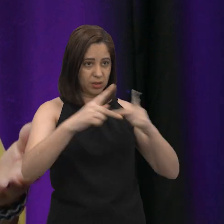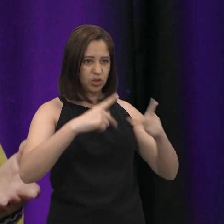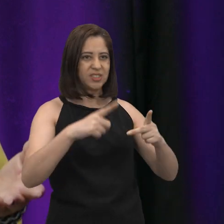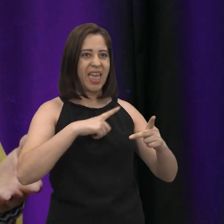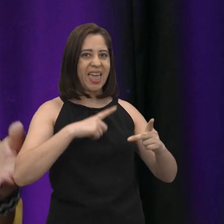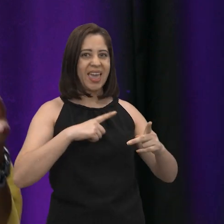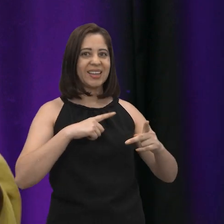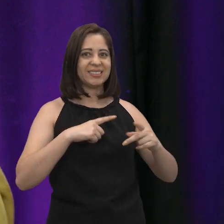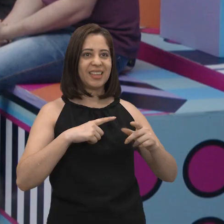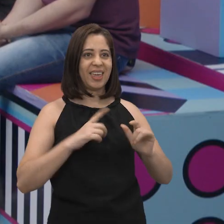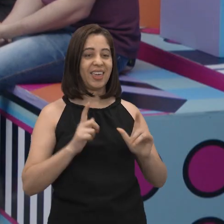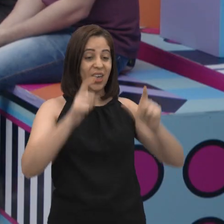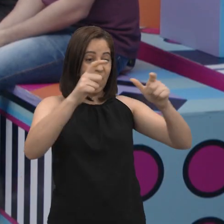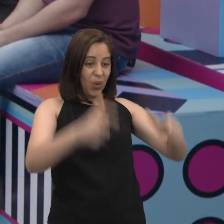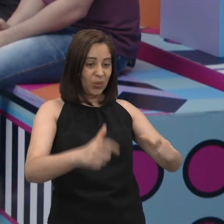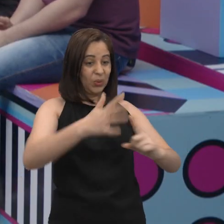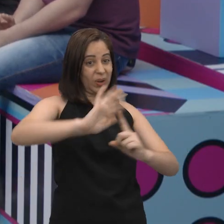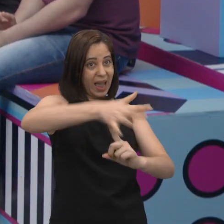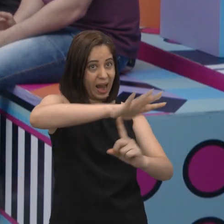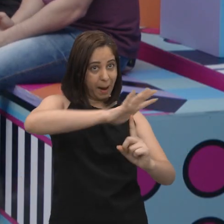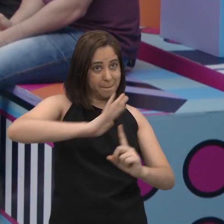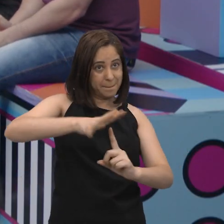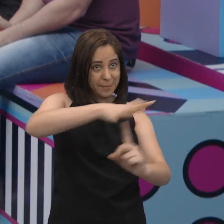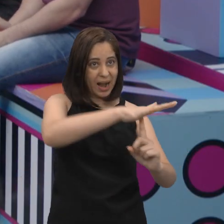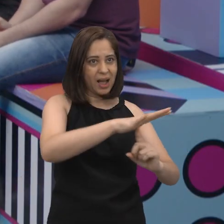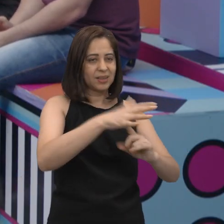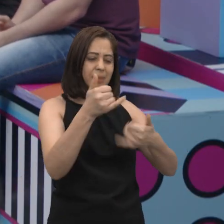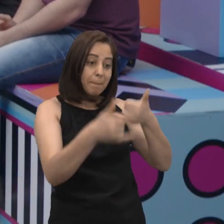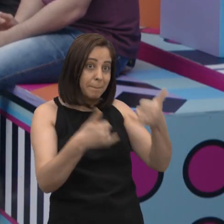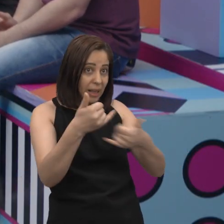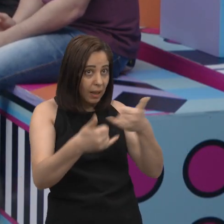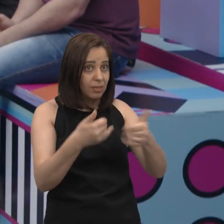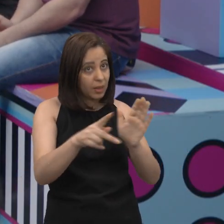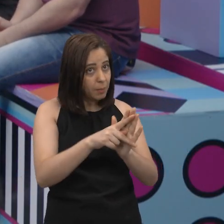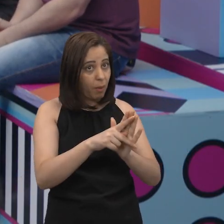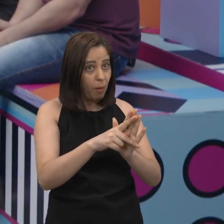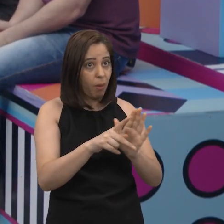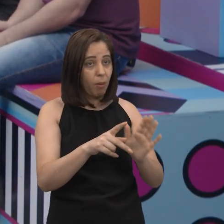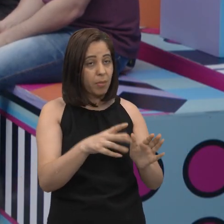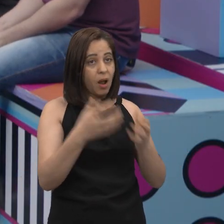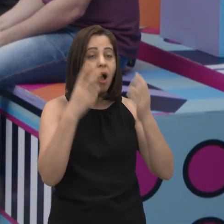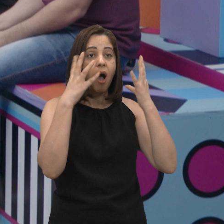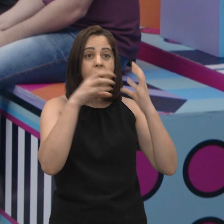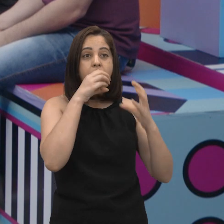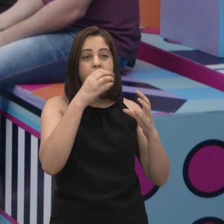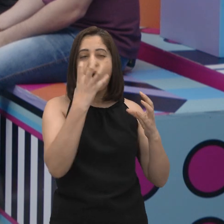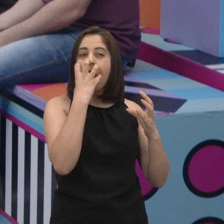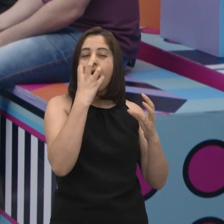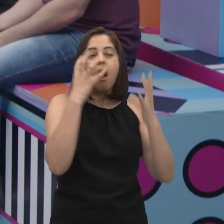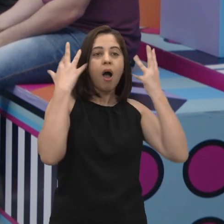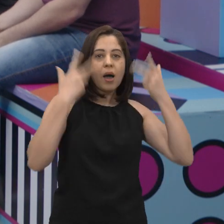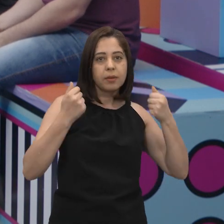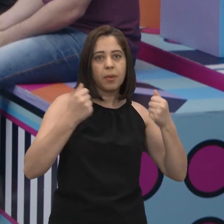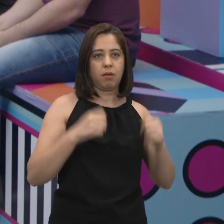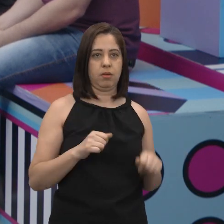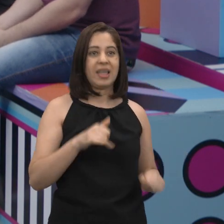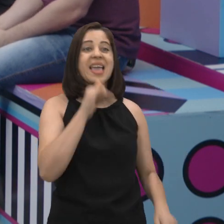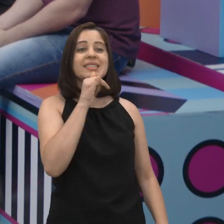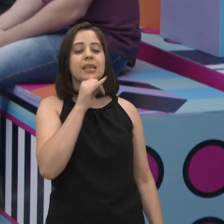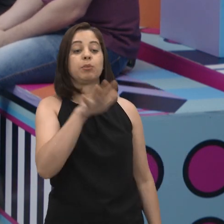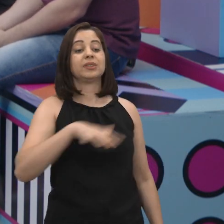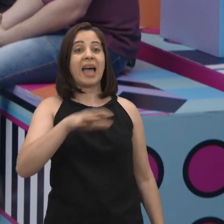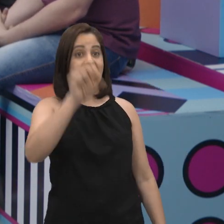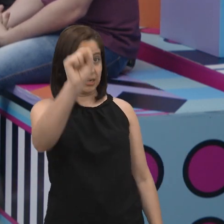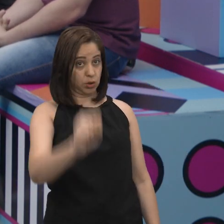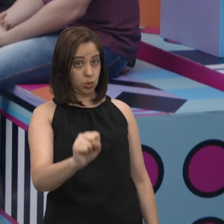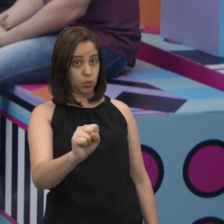para os cães, né? Verdade. Em praças. Então, de repente, quem sabe, alguns condomínios já têm essa política também. Mas, de repente, uma região, a região